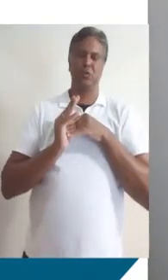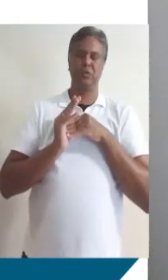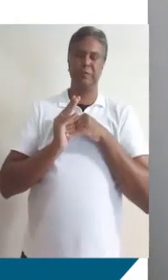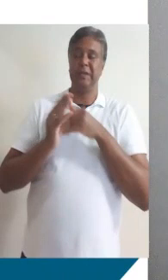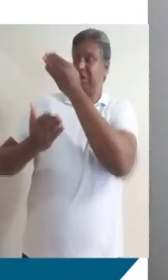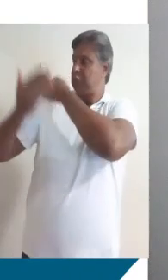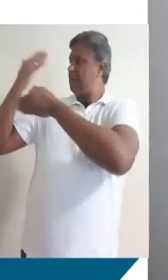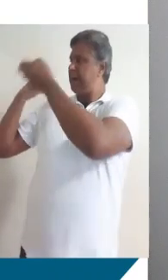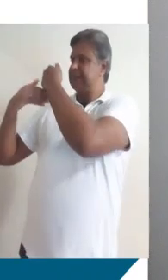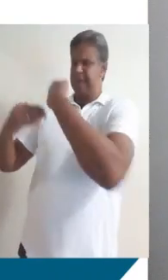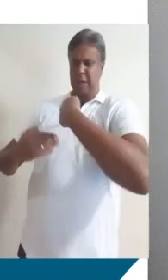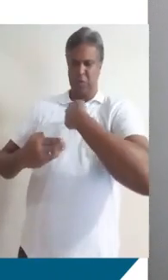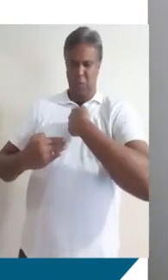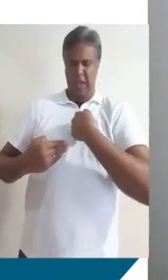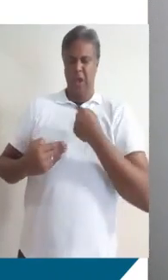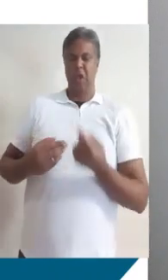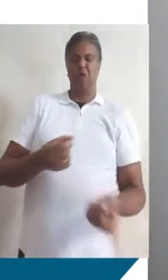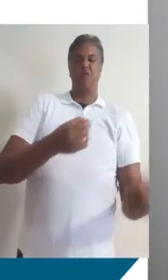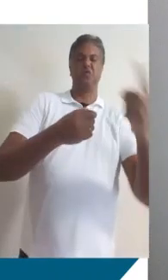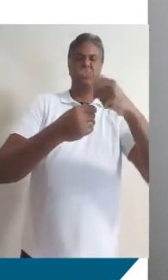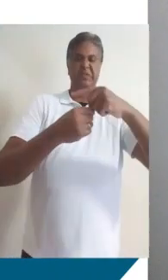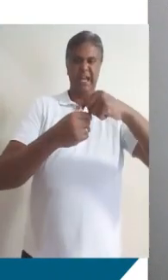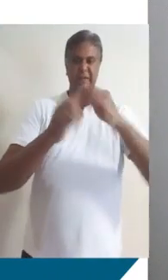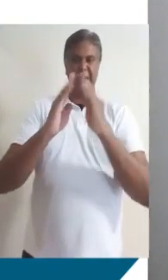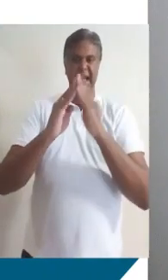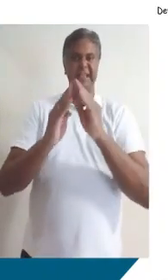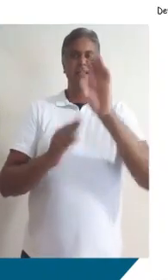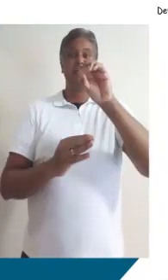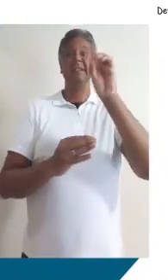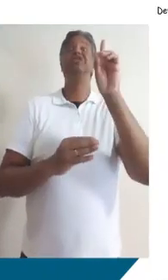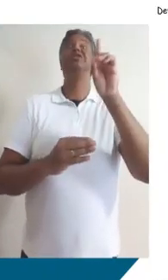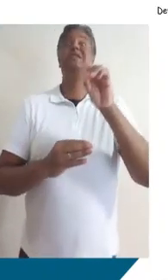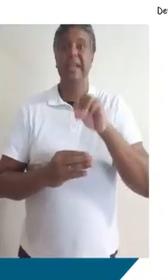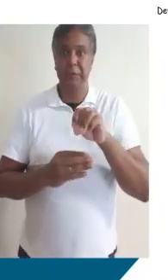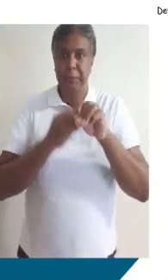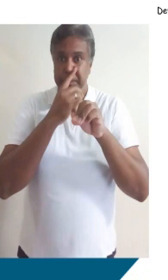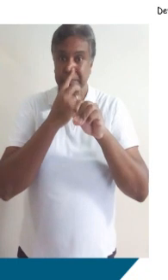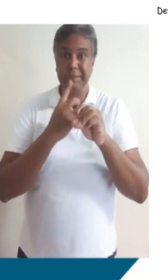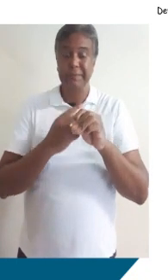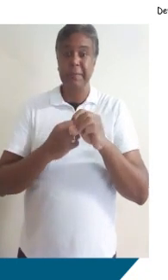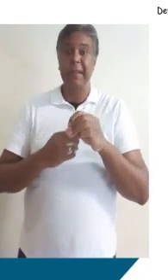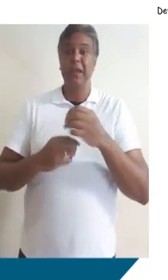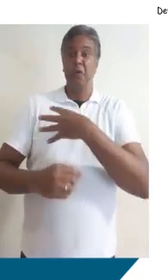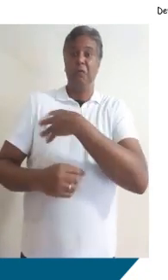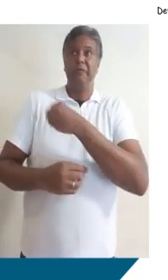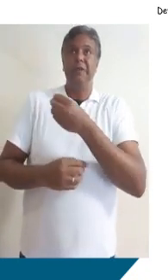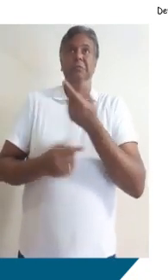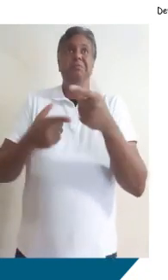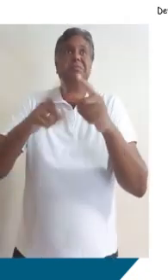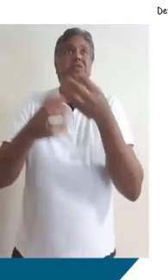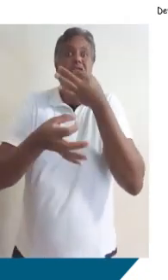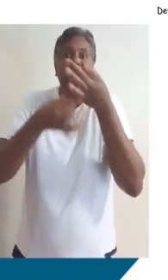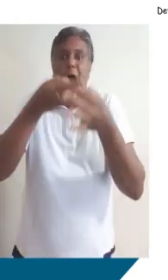gente era obrigado a estar de volta meia-noite. Mentira. No início, o filho tinha uma opinião vazia. Ele falava que tinha